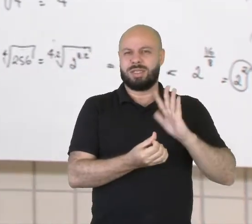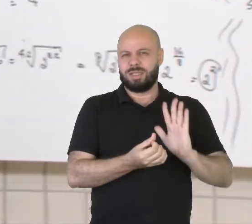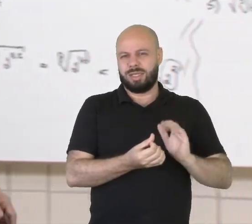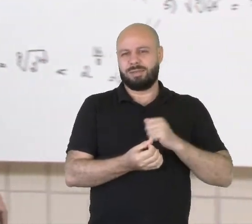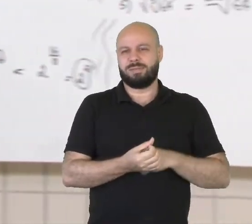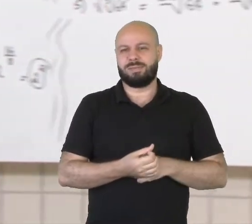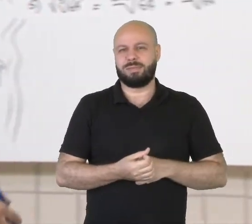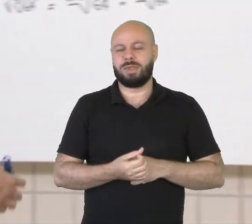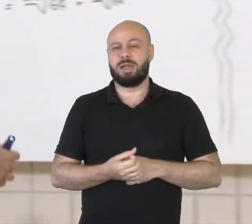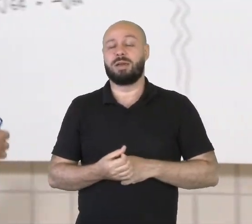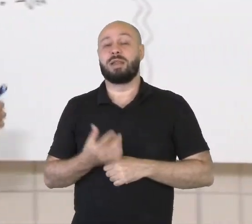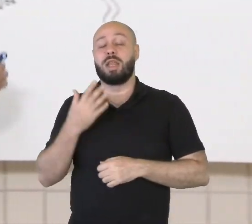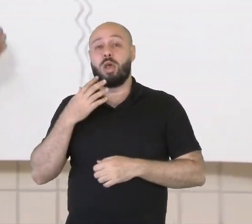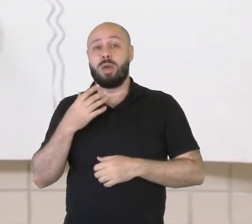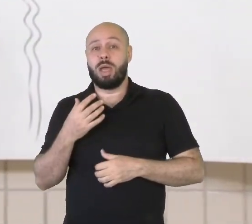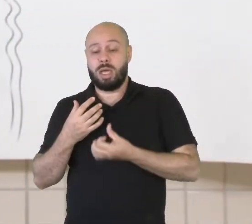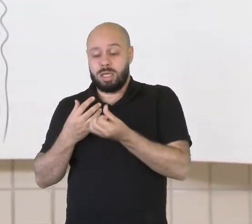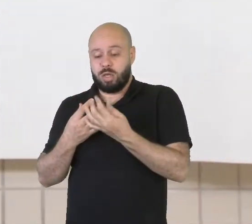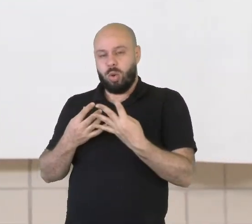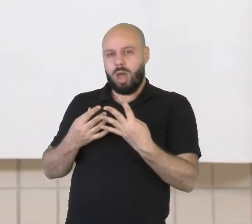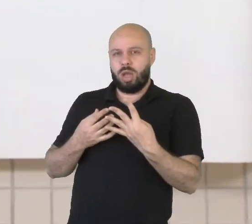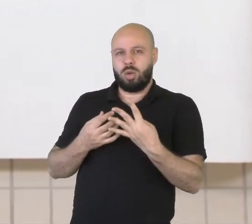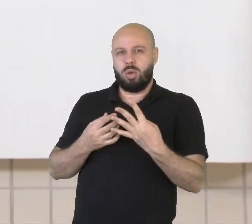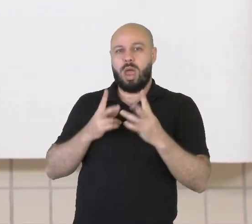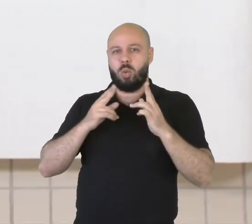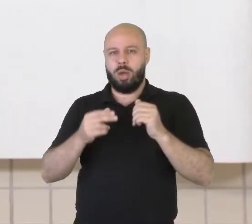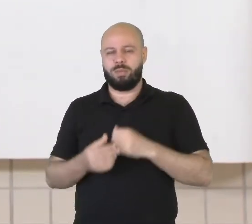Então 64 é a mesma coisa